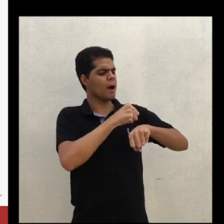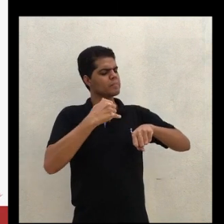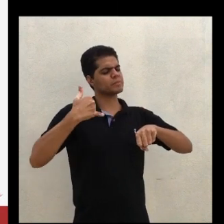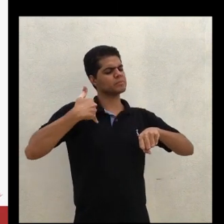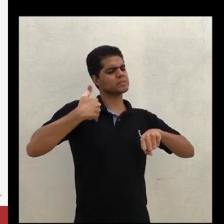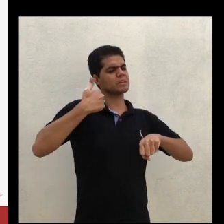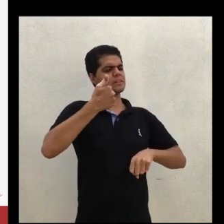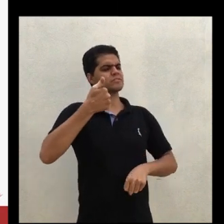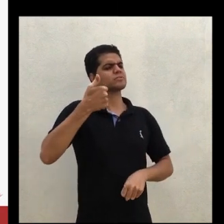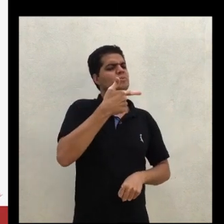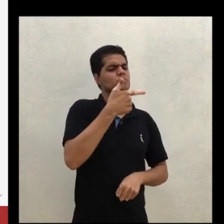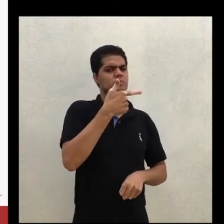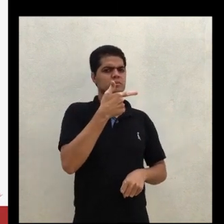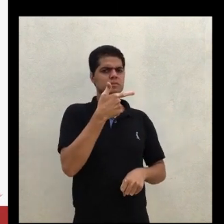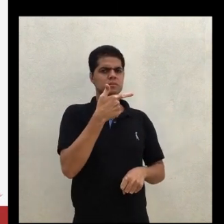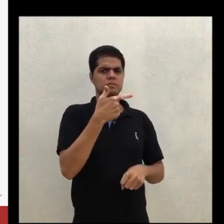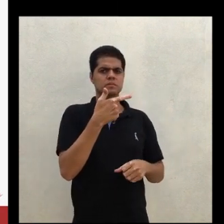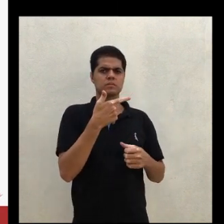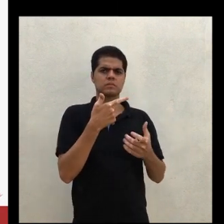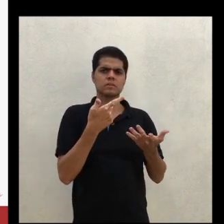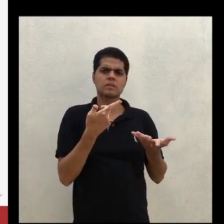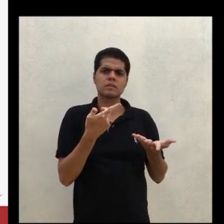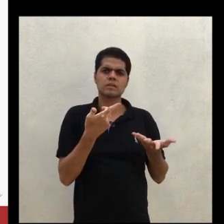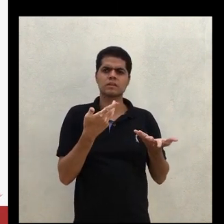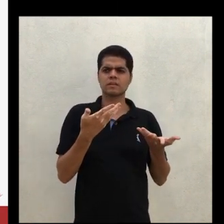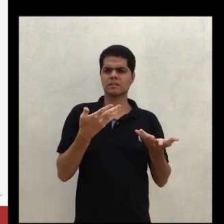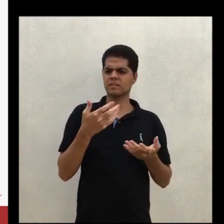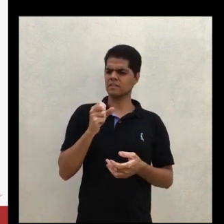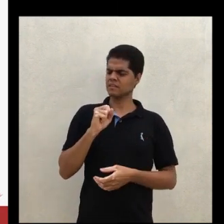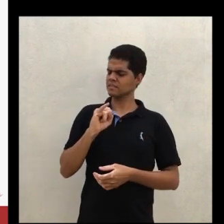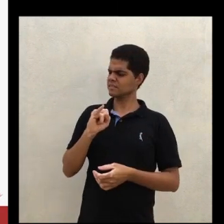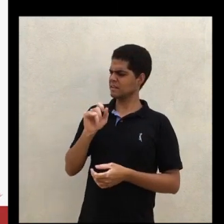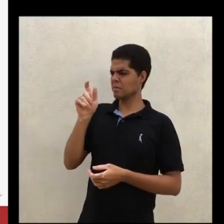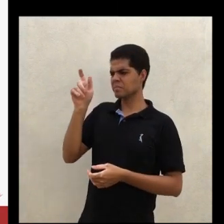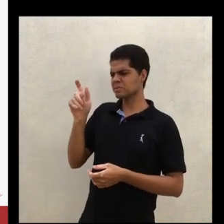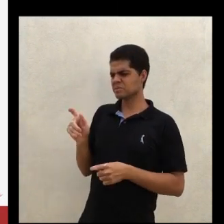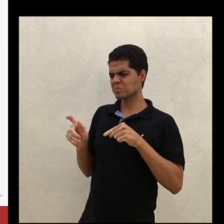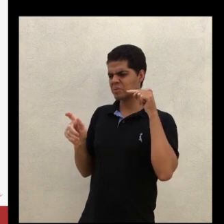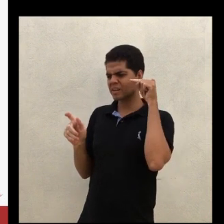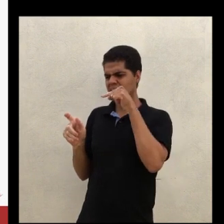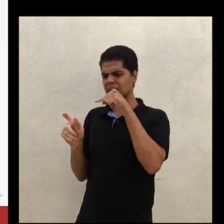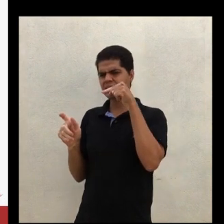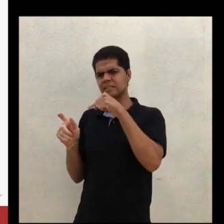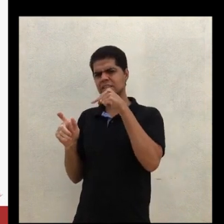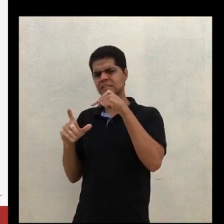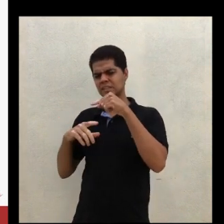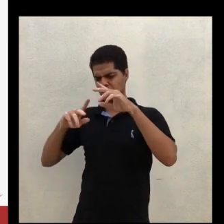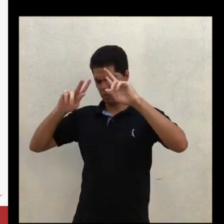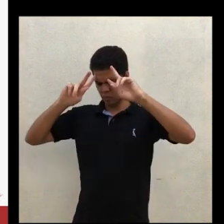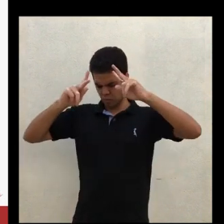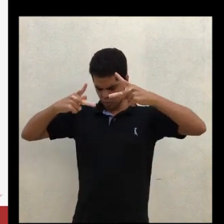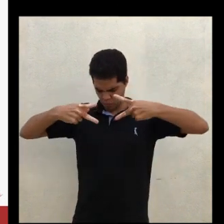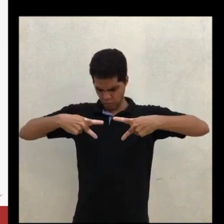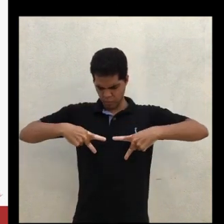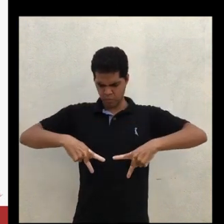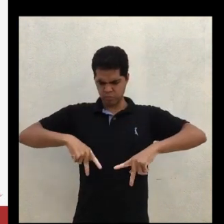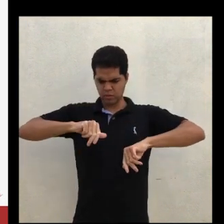Será que acontece alguma coisa no corpo humano de uma pessoa, no corpo de uma pessoa, do ser humano,